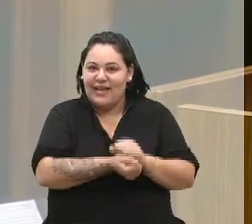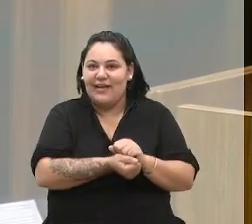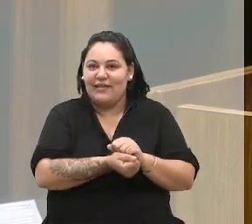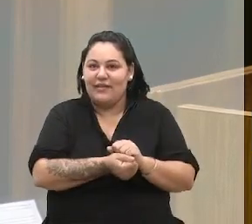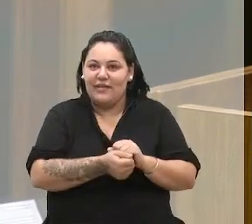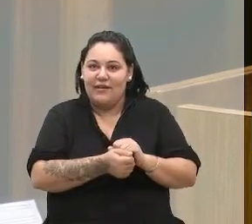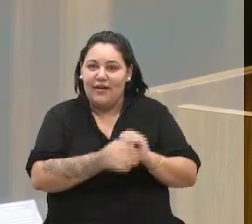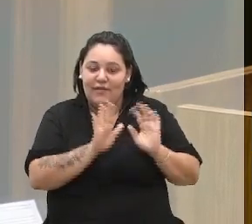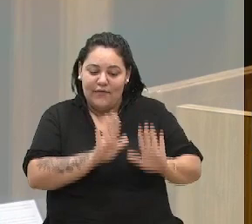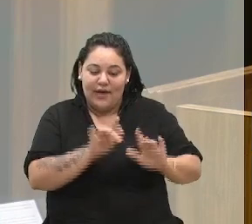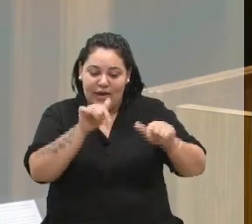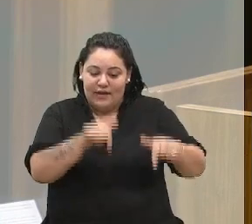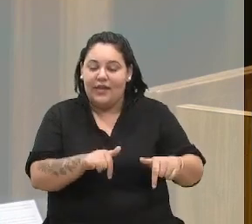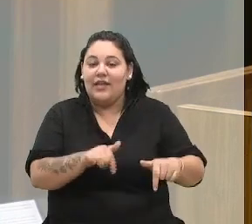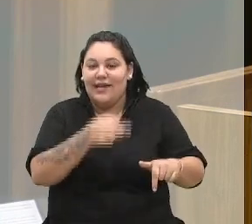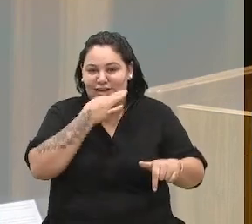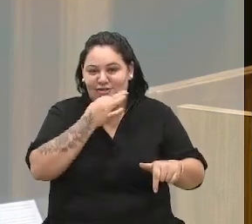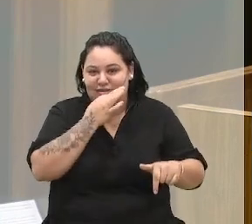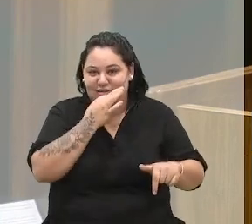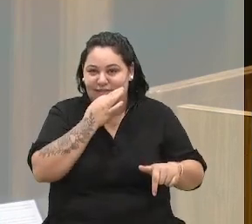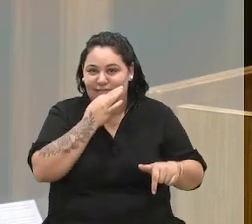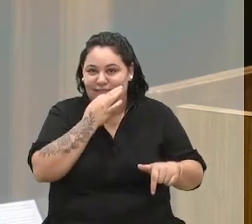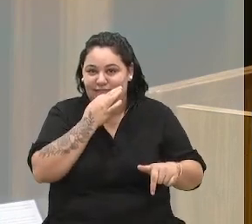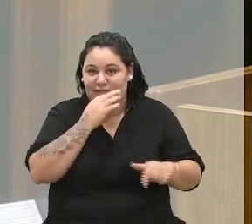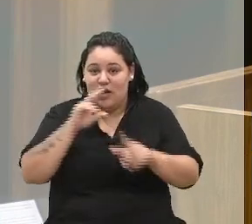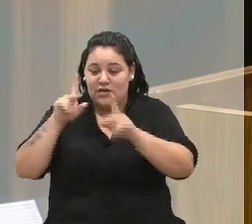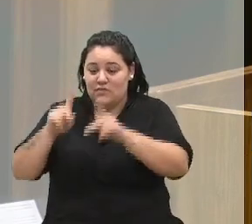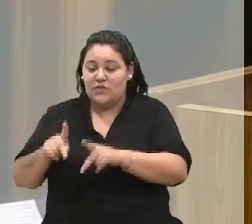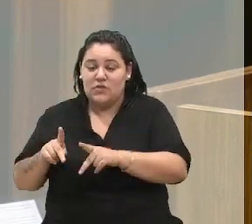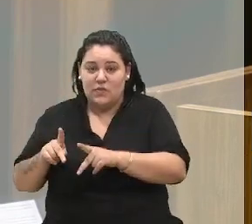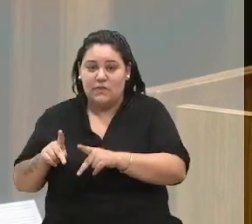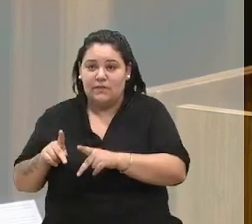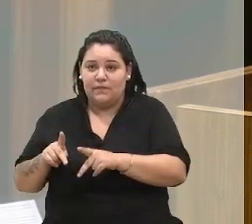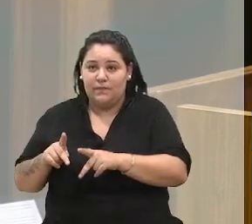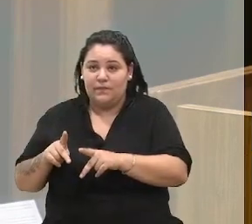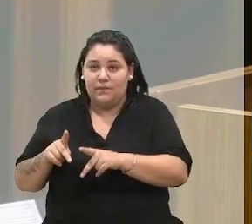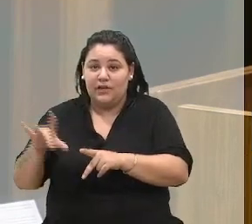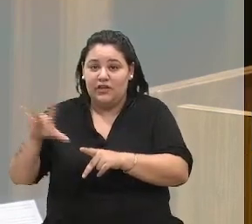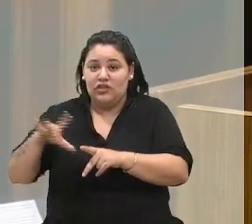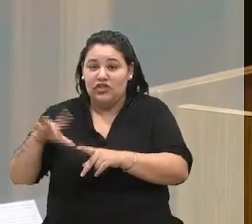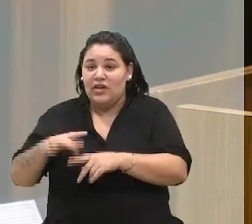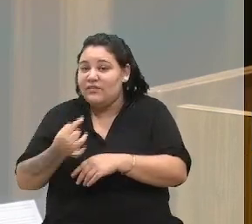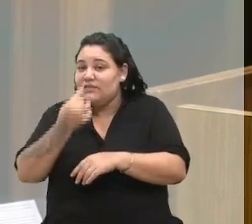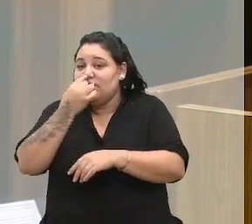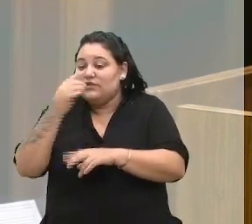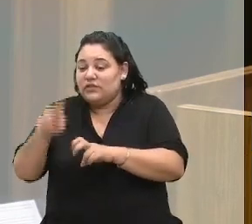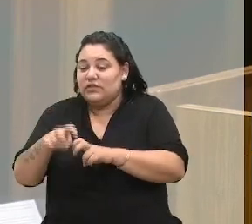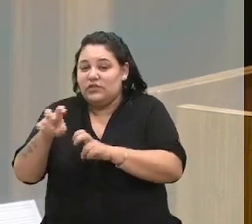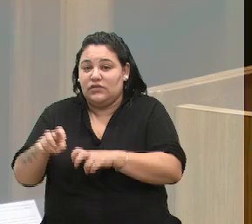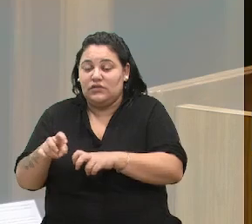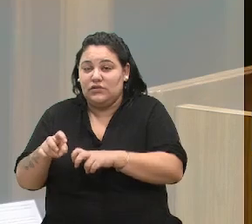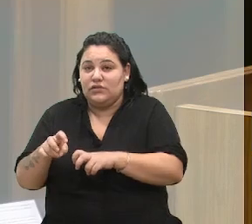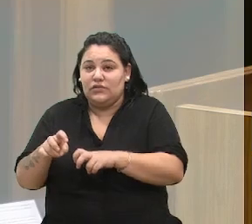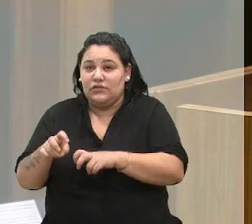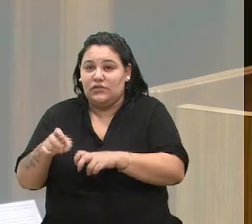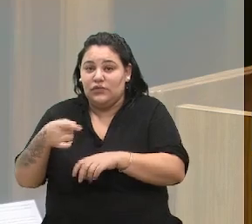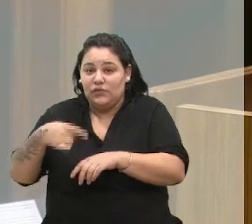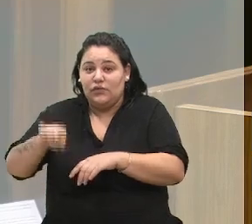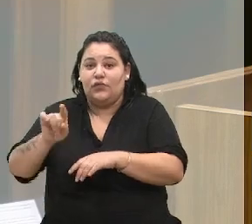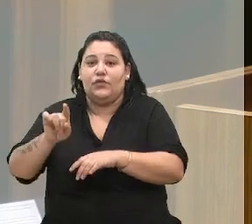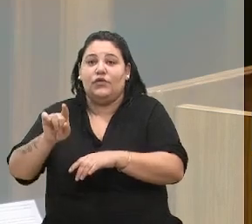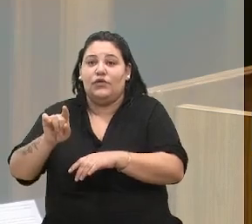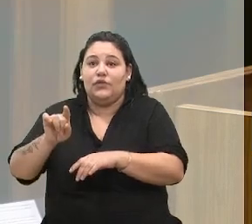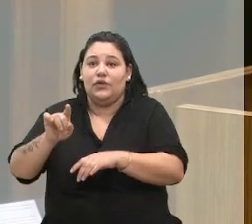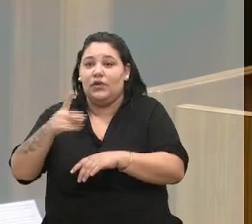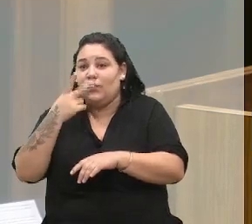é a cidade de Caxias do Sul. Aqueles que eram mais ligados à agricultura, seguiram para o interior, como foi o caso dos